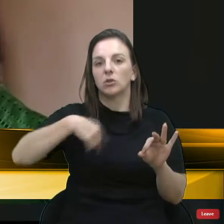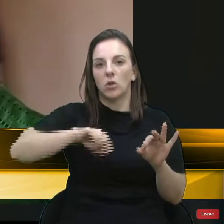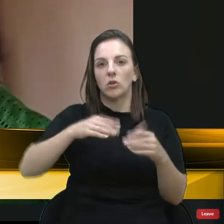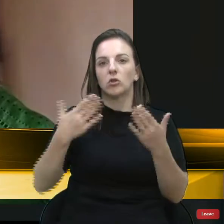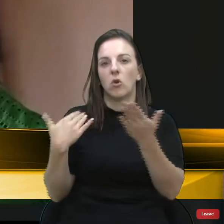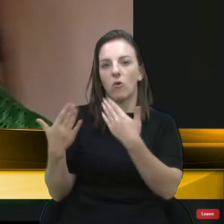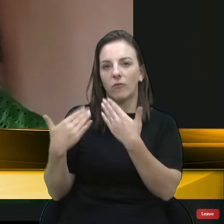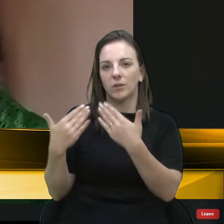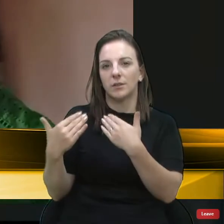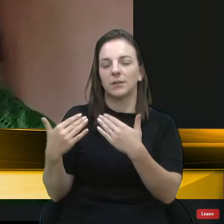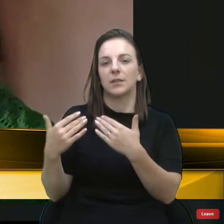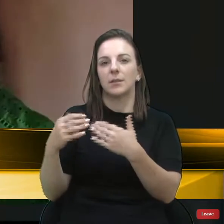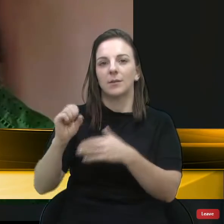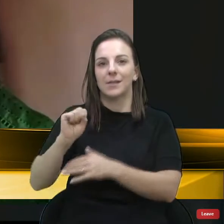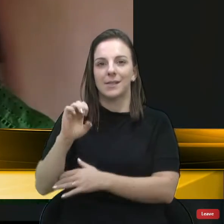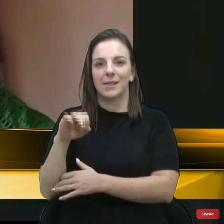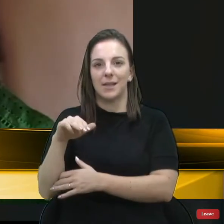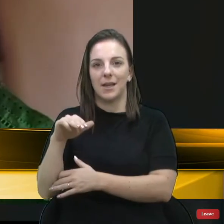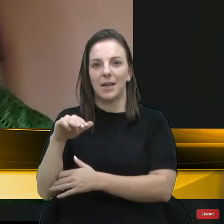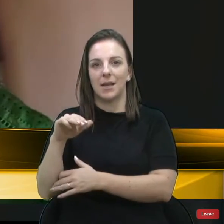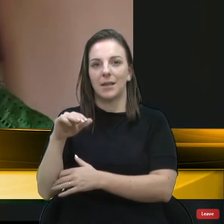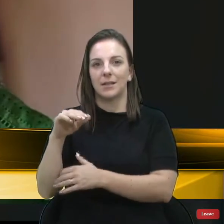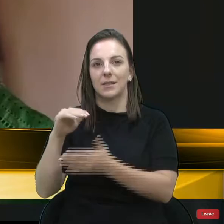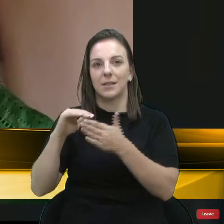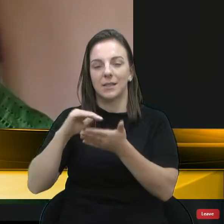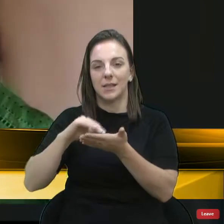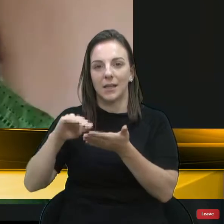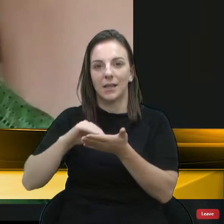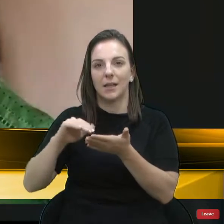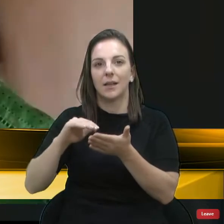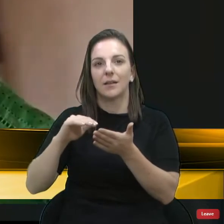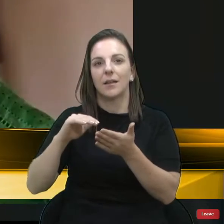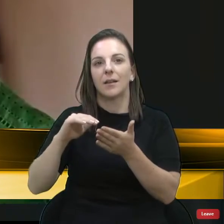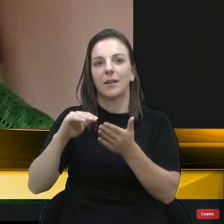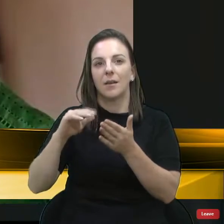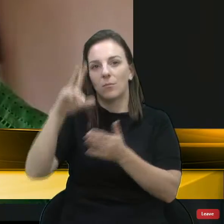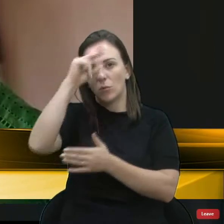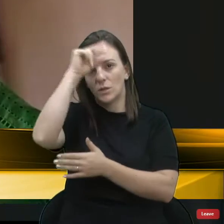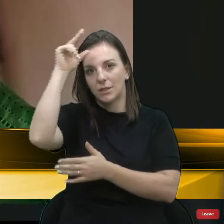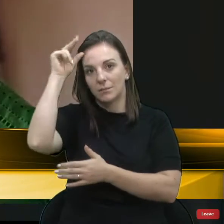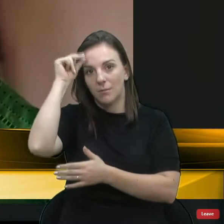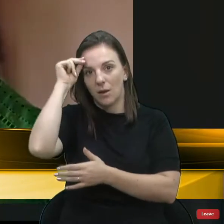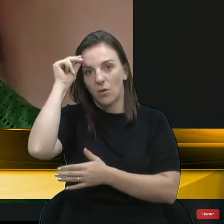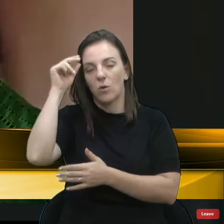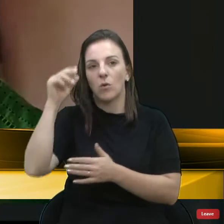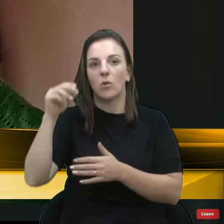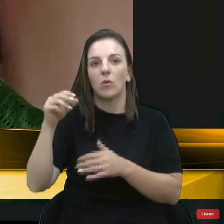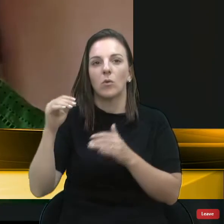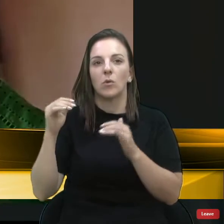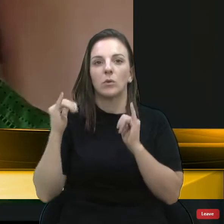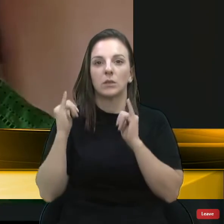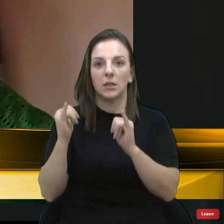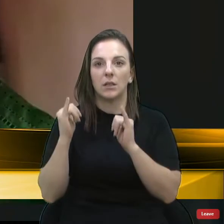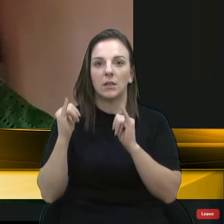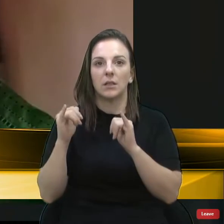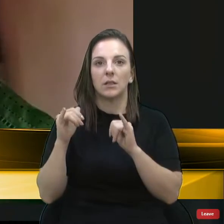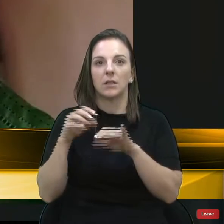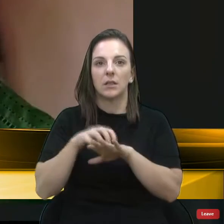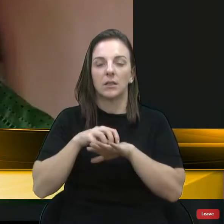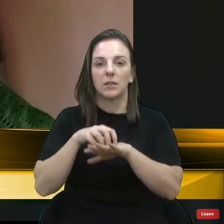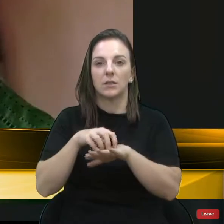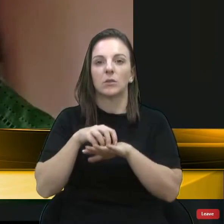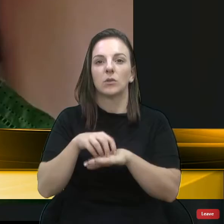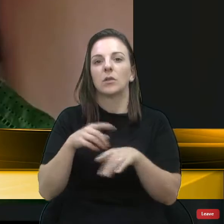Visat, operadora, né, do sistema de ônibus aqui no município de Caxias do Sul, que era que a